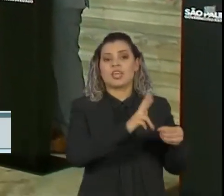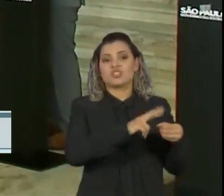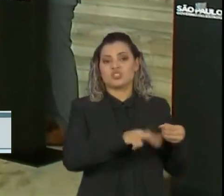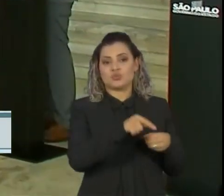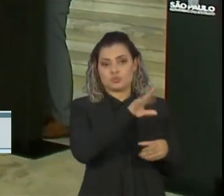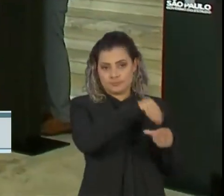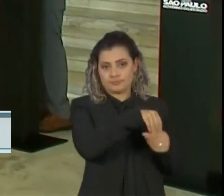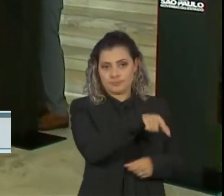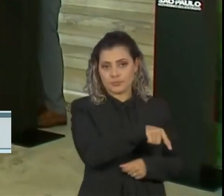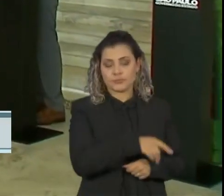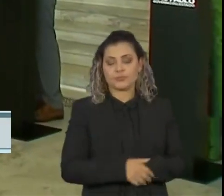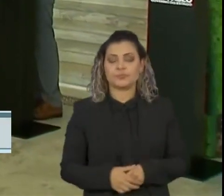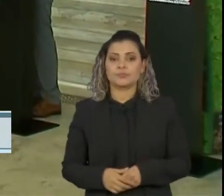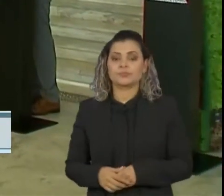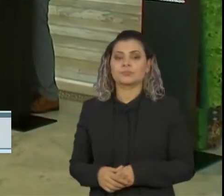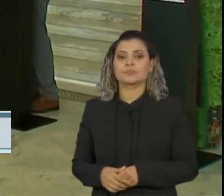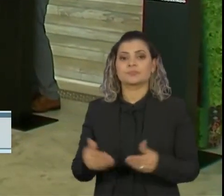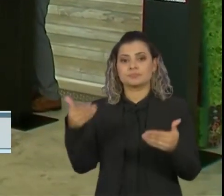Pode passar, por favor.